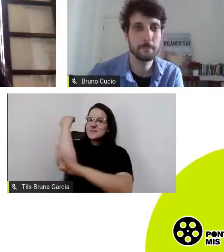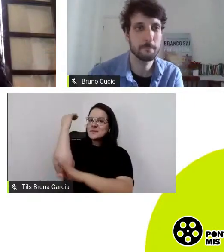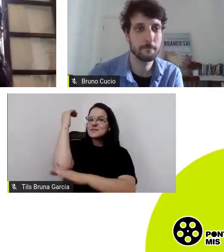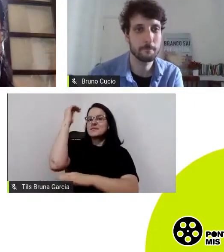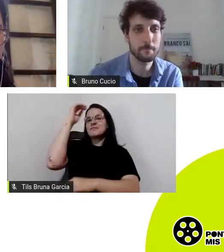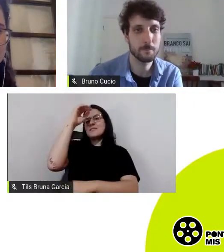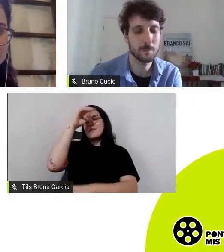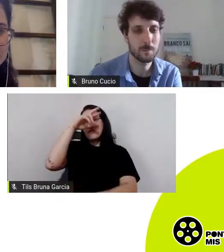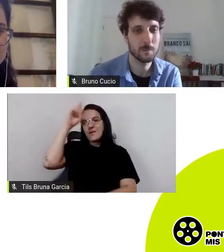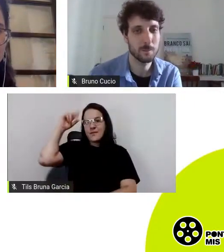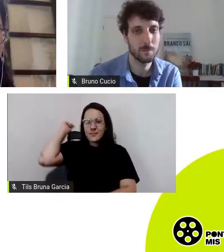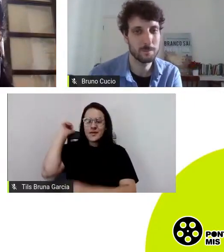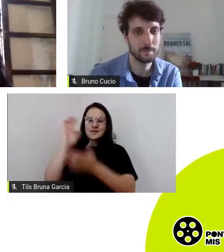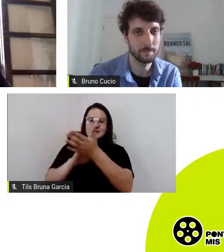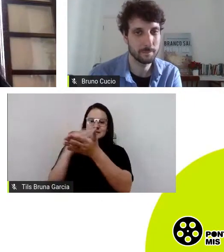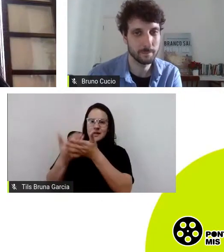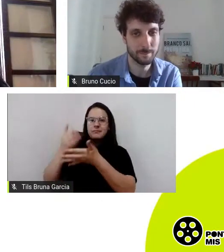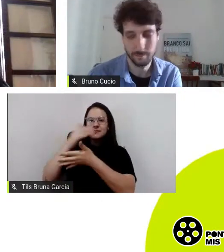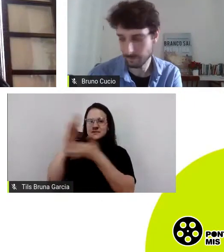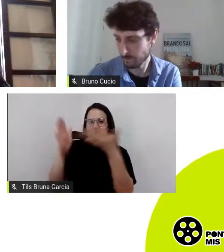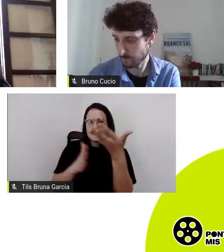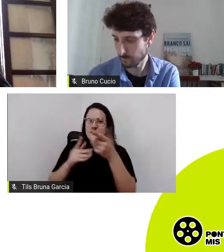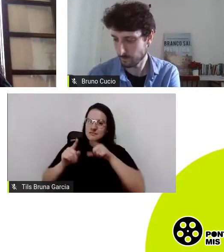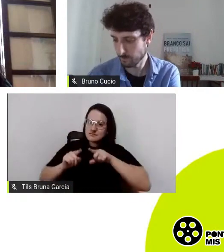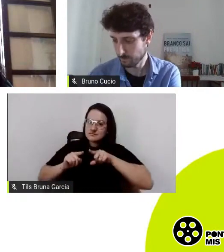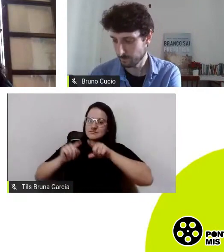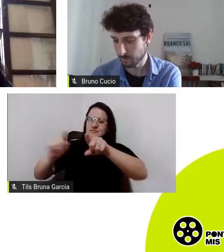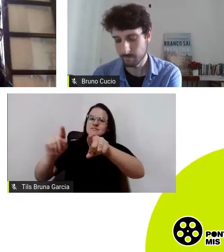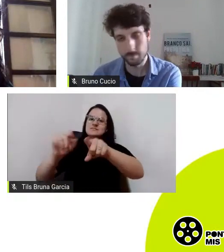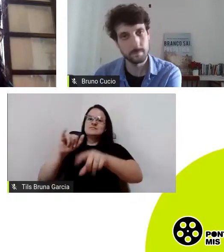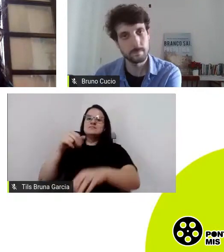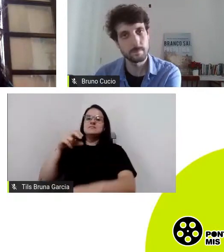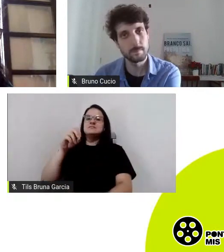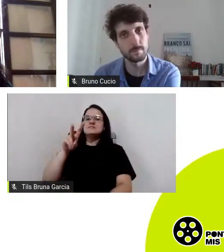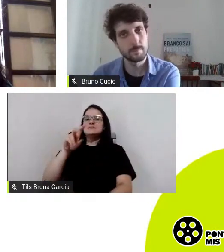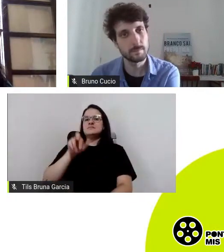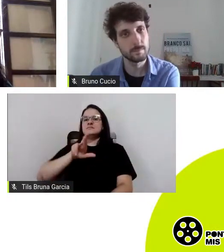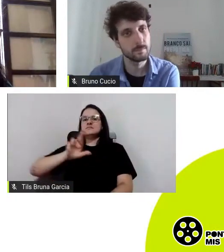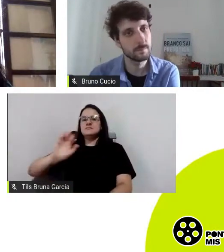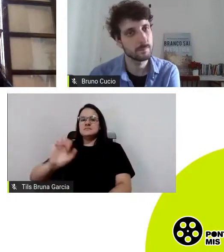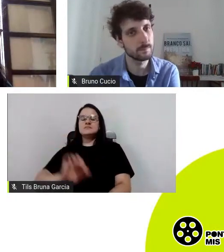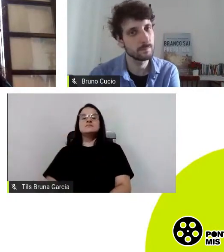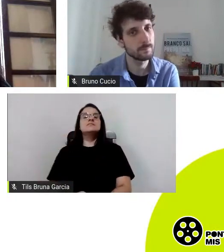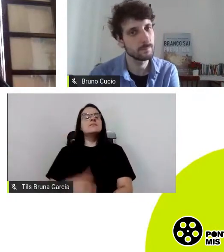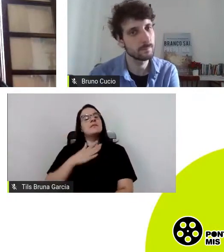pela interpretação, por nossa parceria aí com a Inovar em Libras. A minha